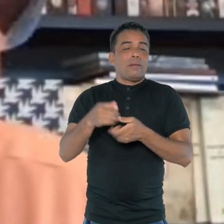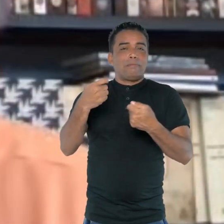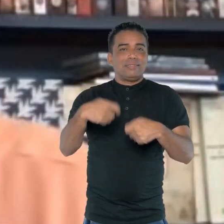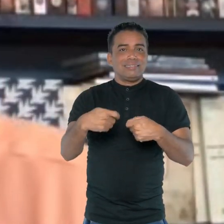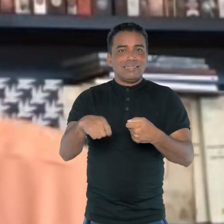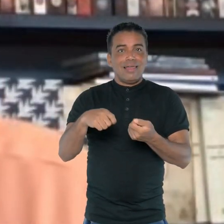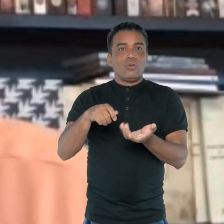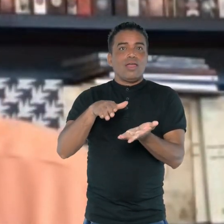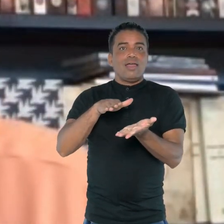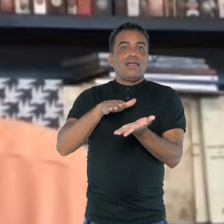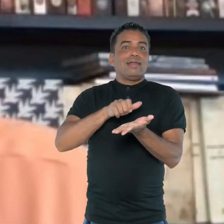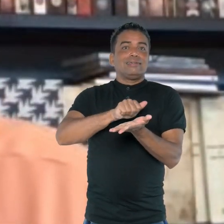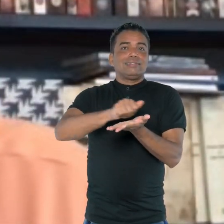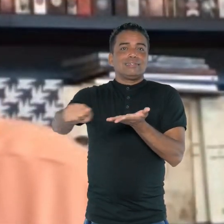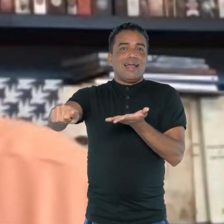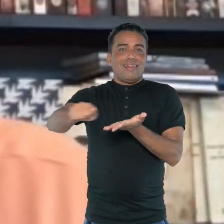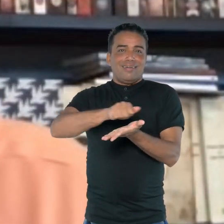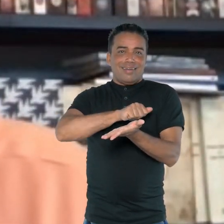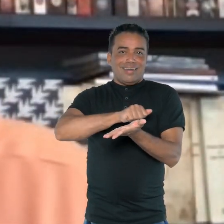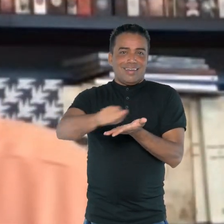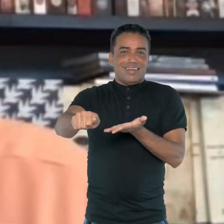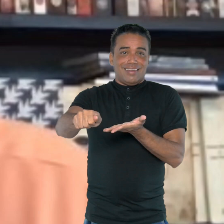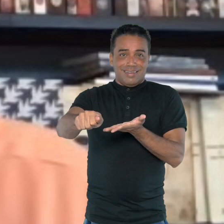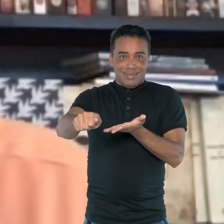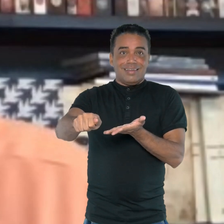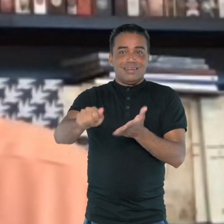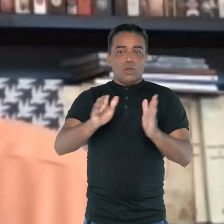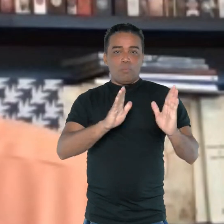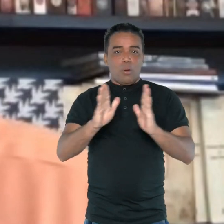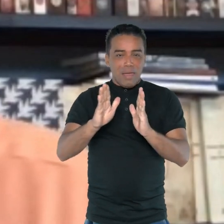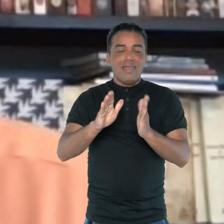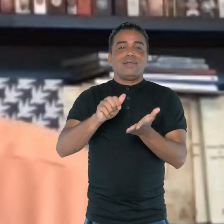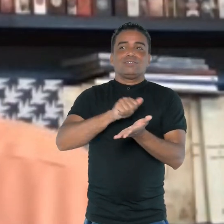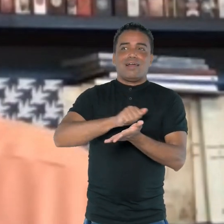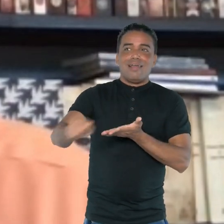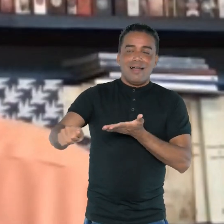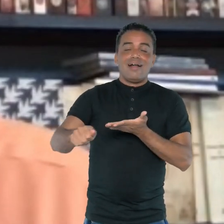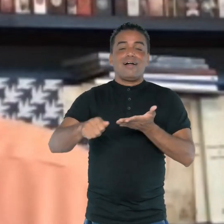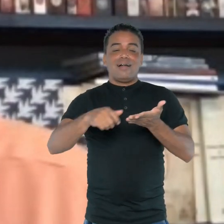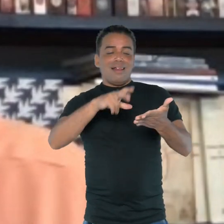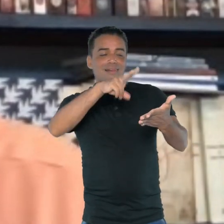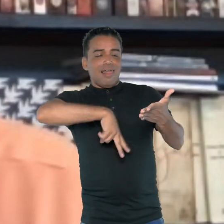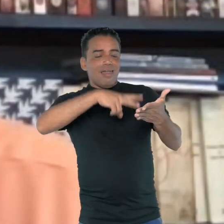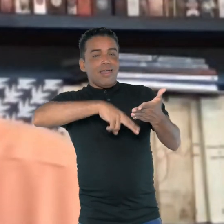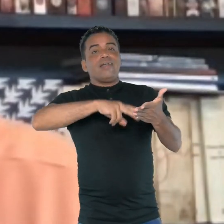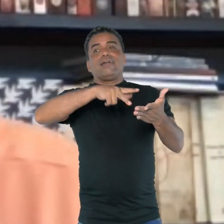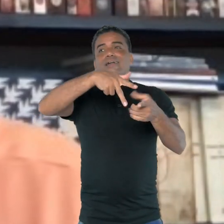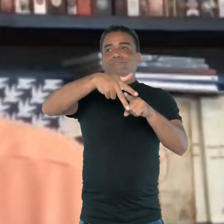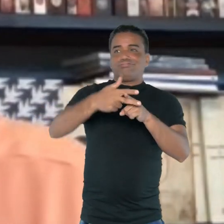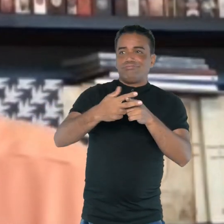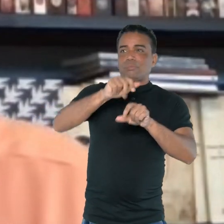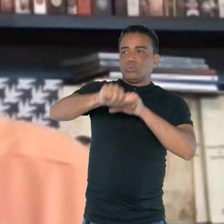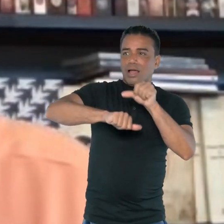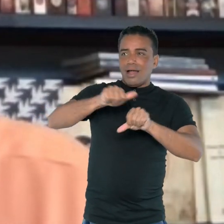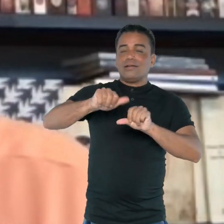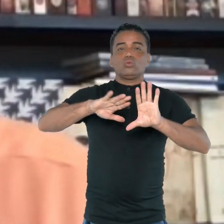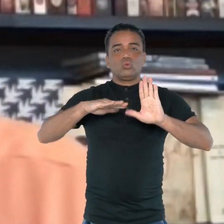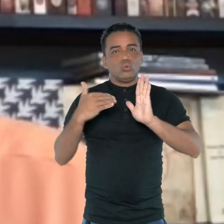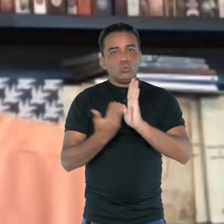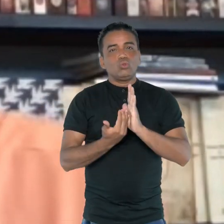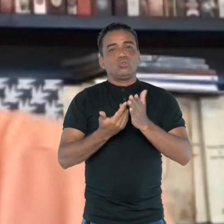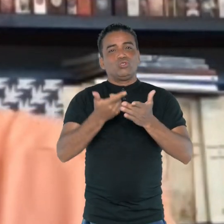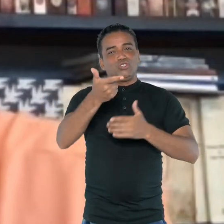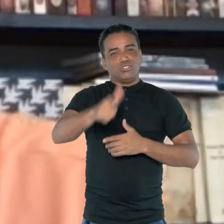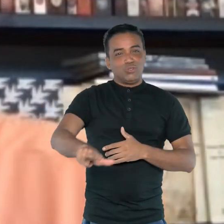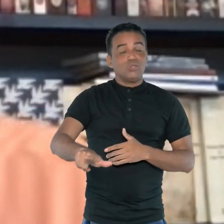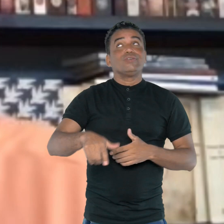Foi preciso escanear aquele boneco que eu tinha e aí refazer, revisar tudo de novo. Deu um